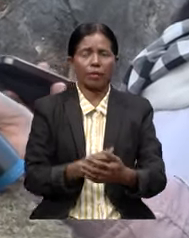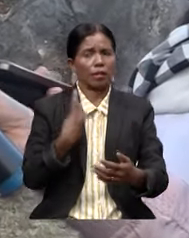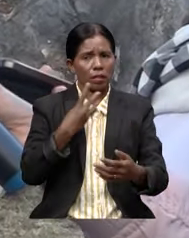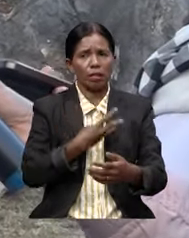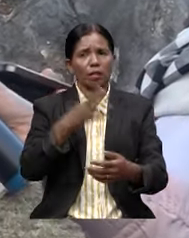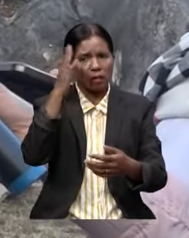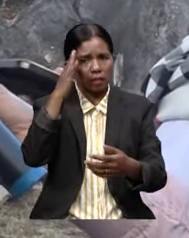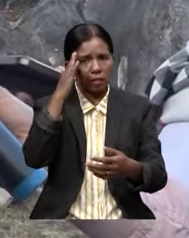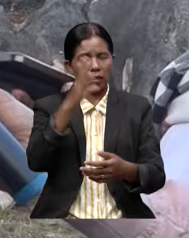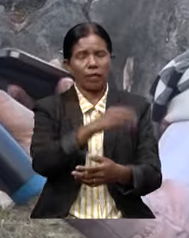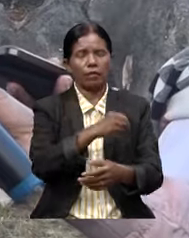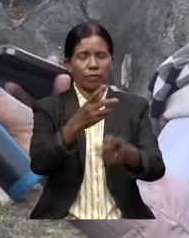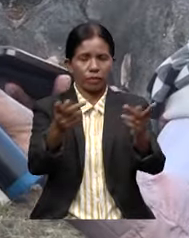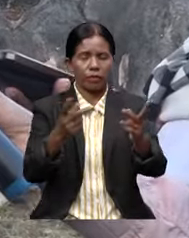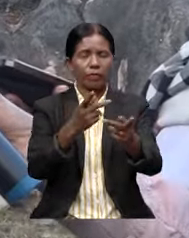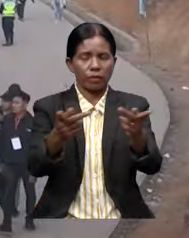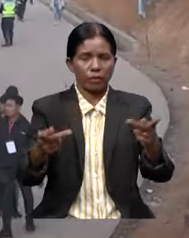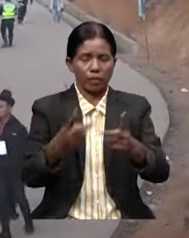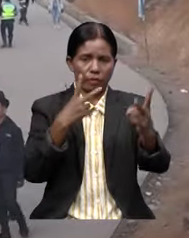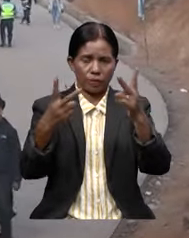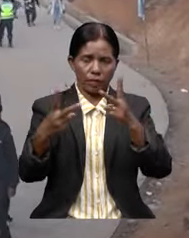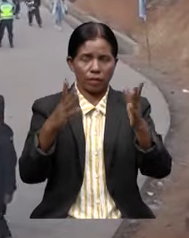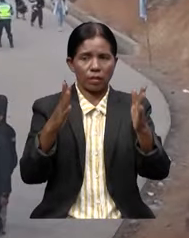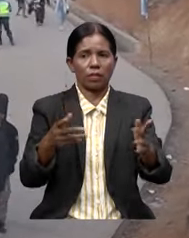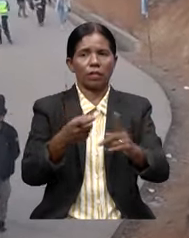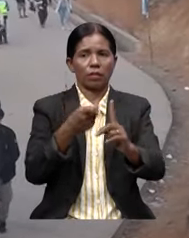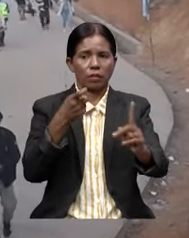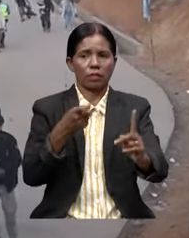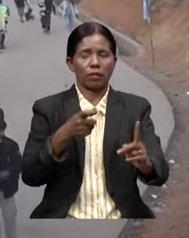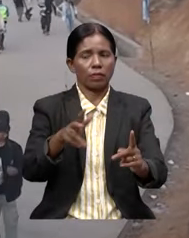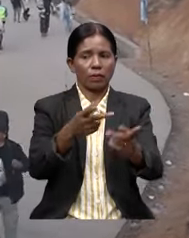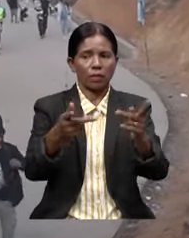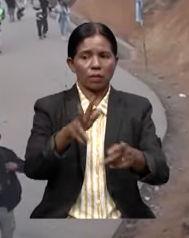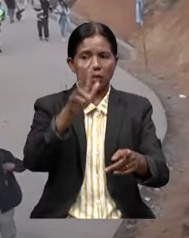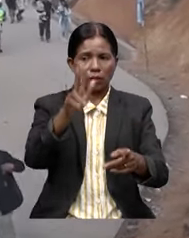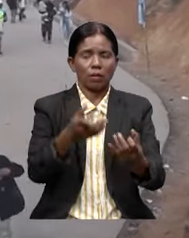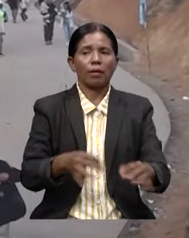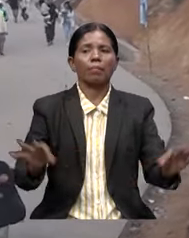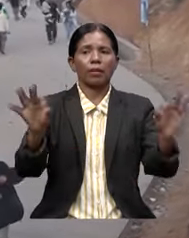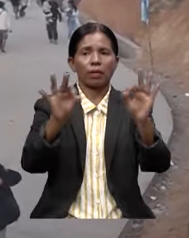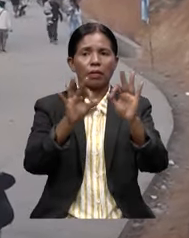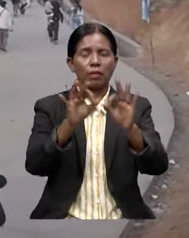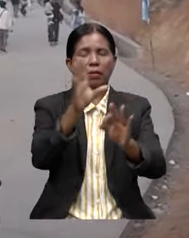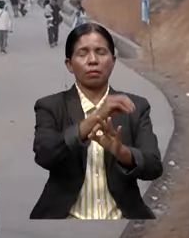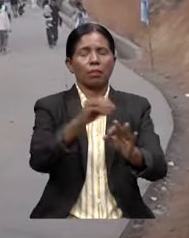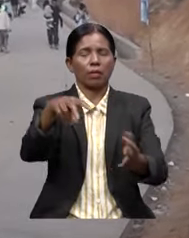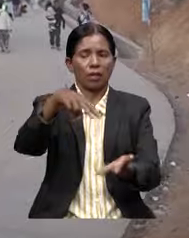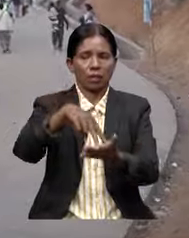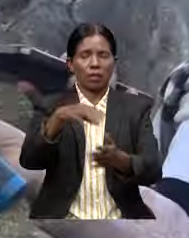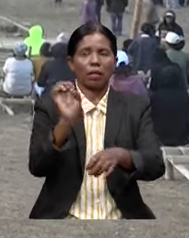katak, turismo ne componente tolu ne beke importante ba airin ekonomi ne.